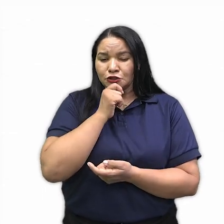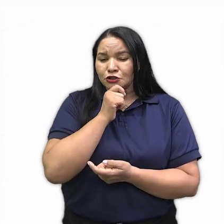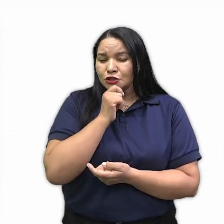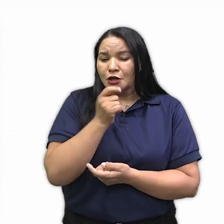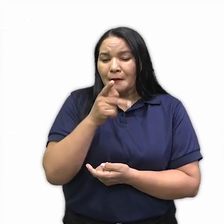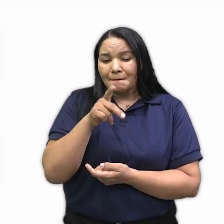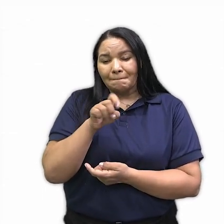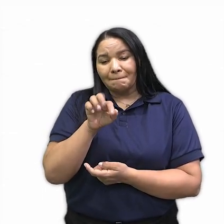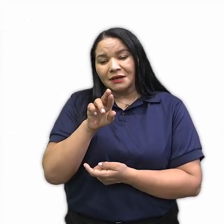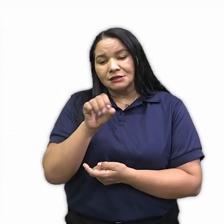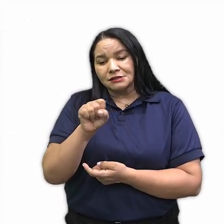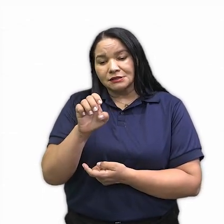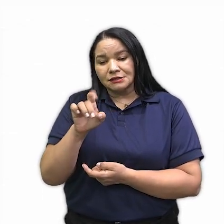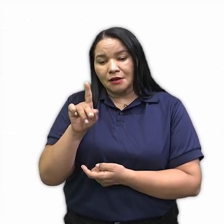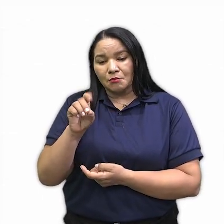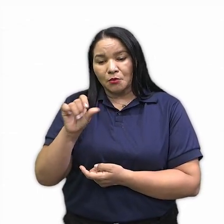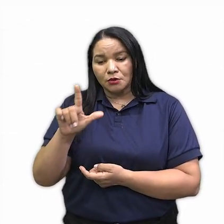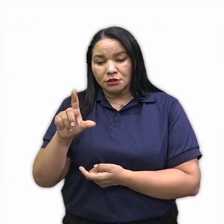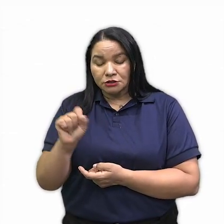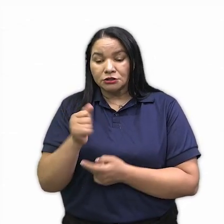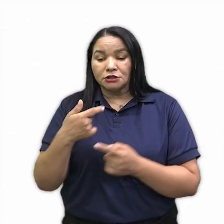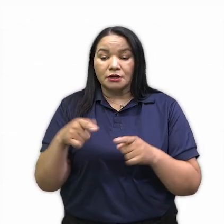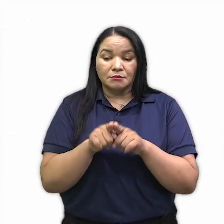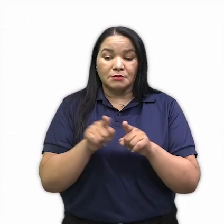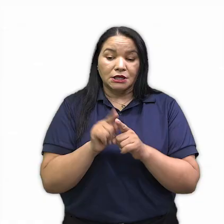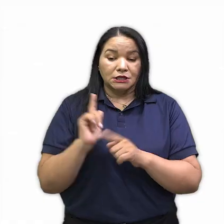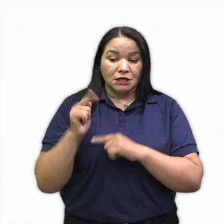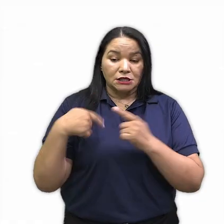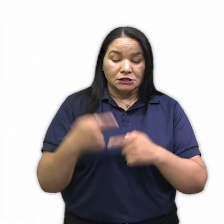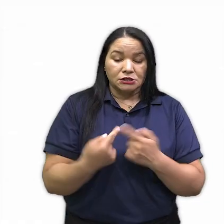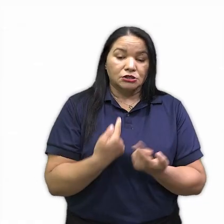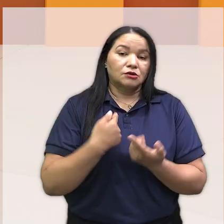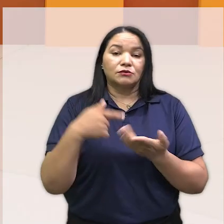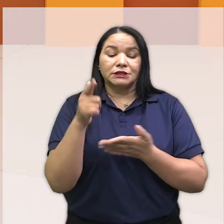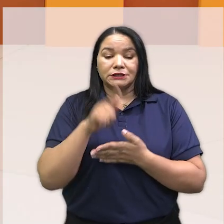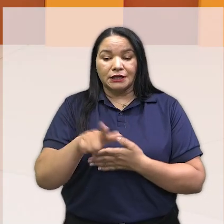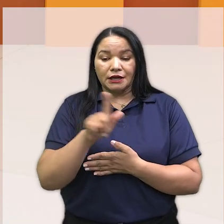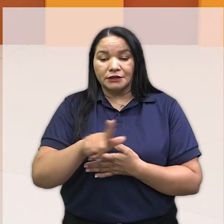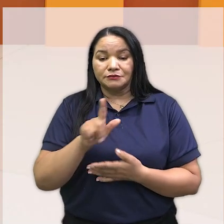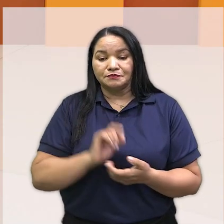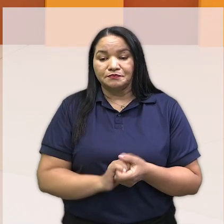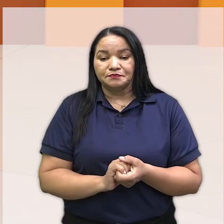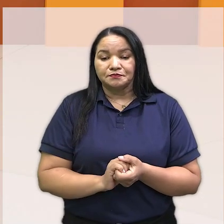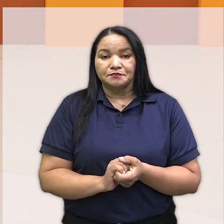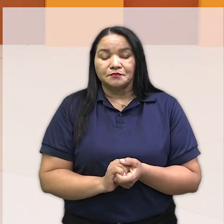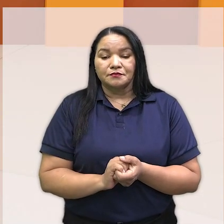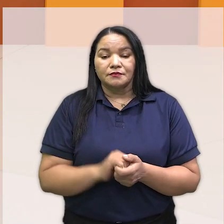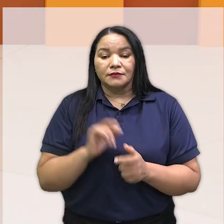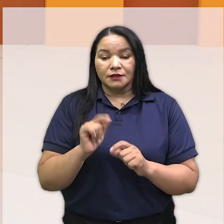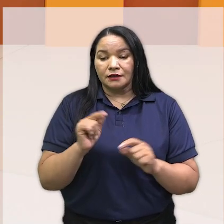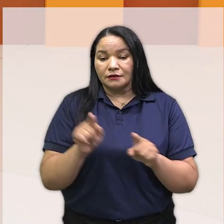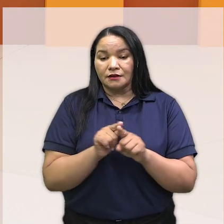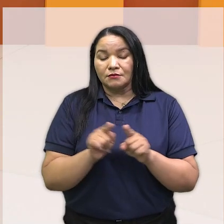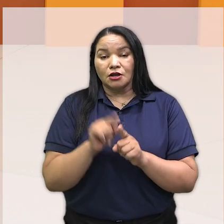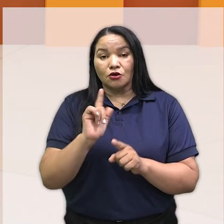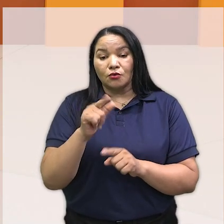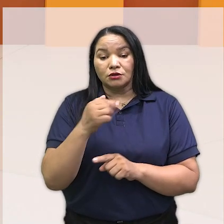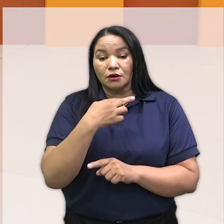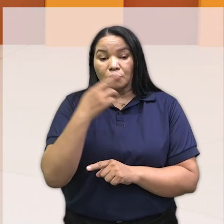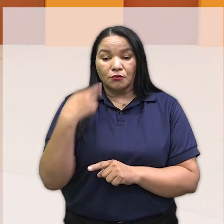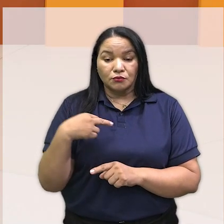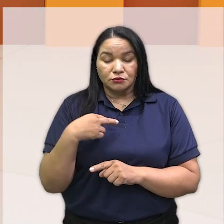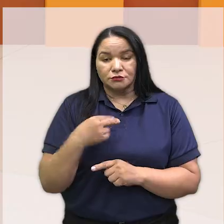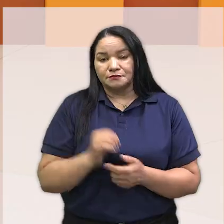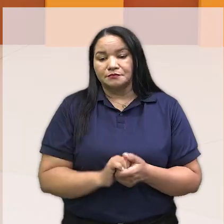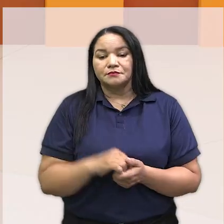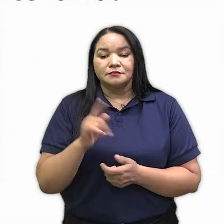Persépolis, tá? E a sua tradição literária rica. Mas em relação à Ásia também teremos a